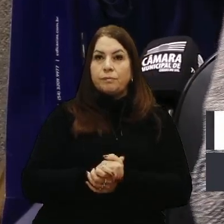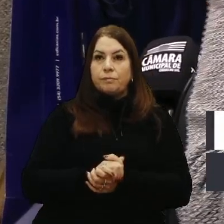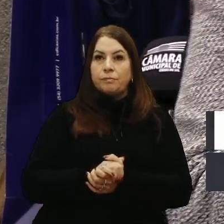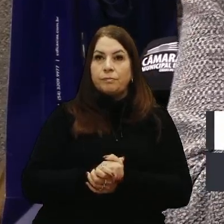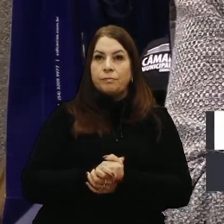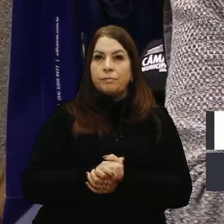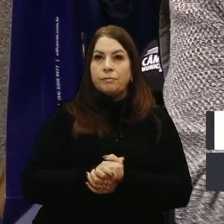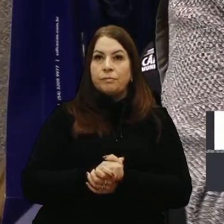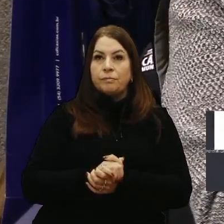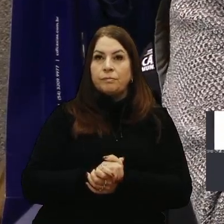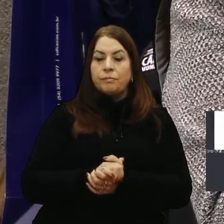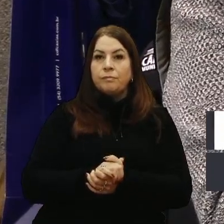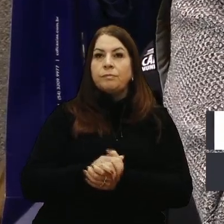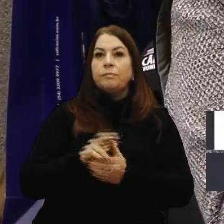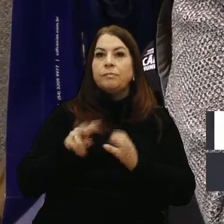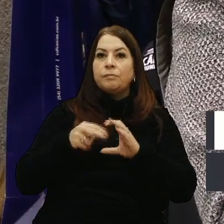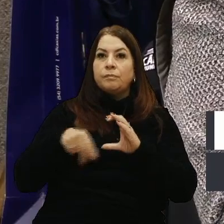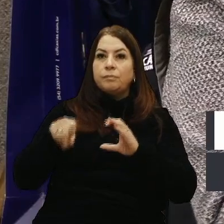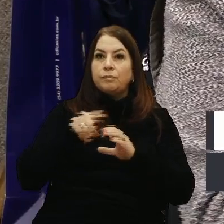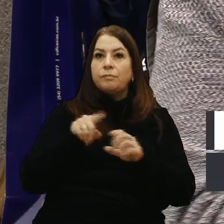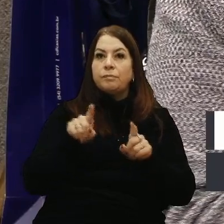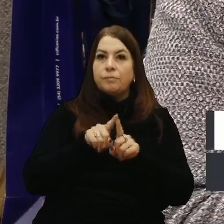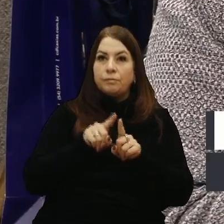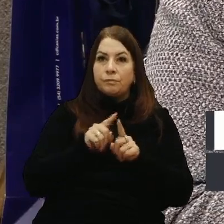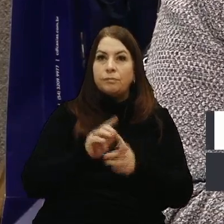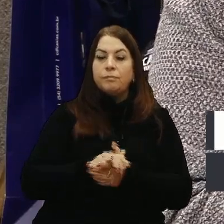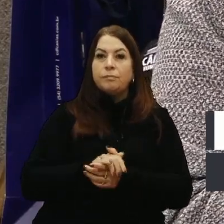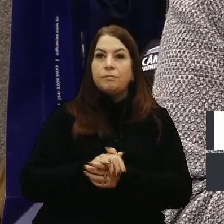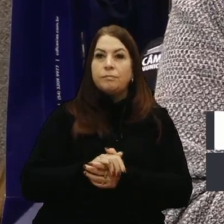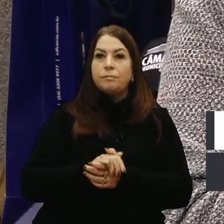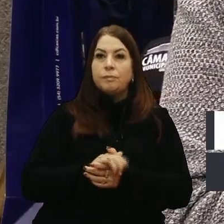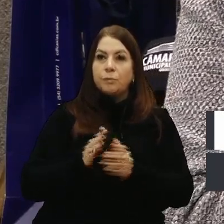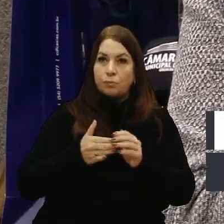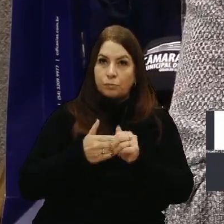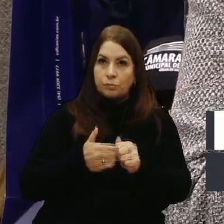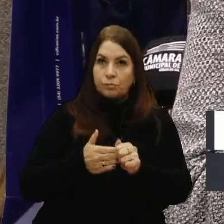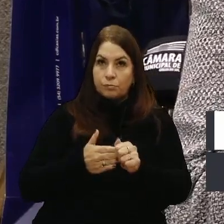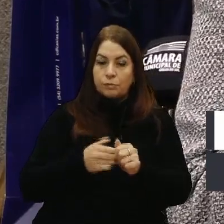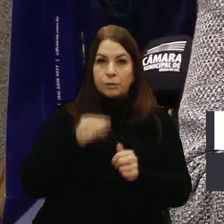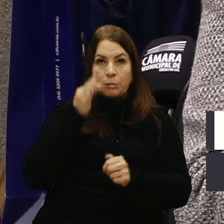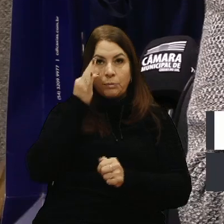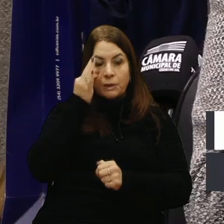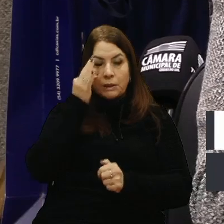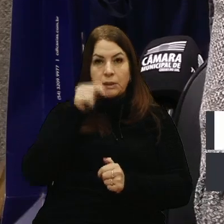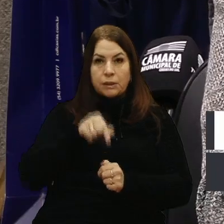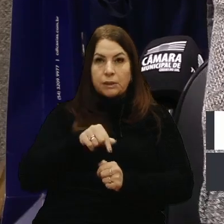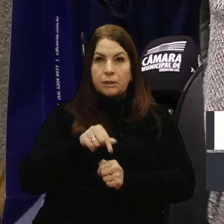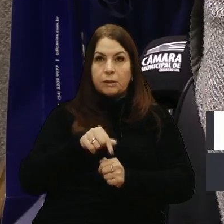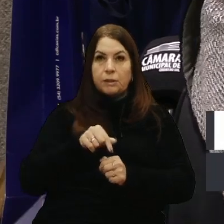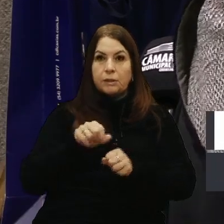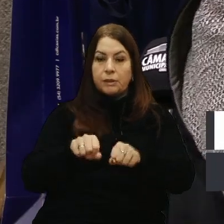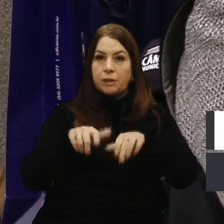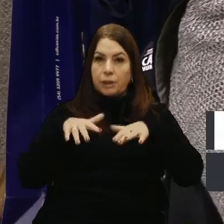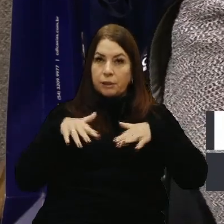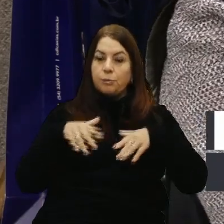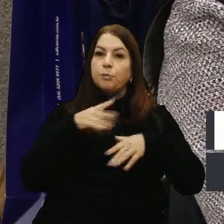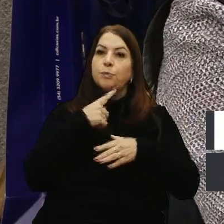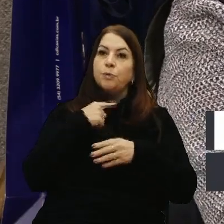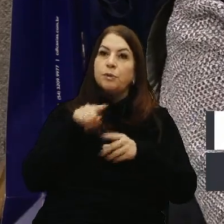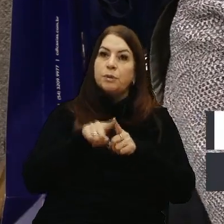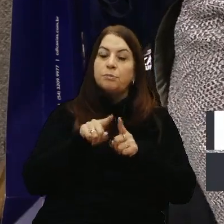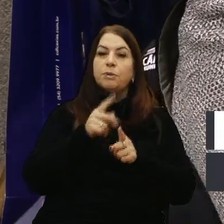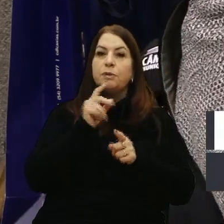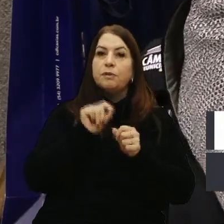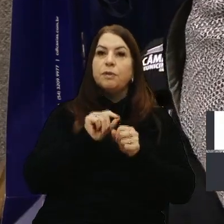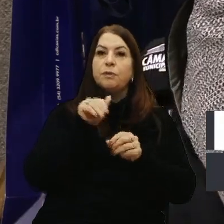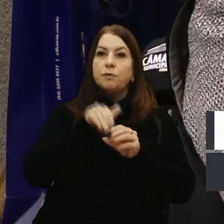aqui da nossa Casa Legislativa, como também aqueles que nos acompanham presencialmente aqui no plenário. Eu gostaria de